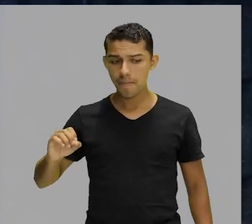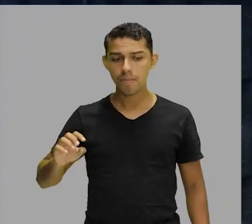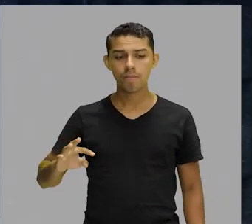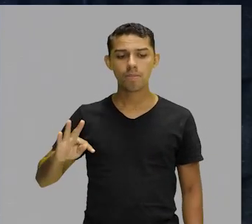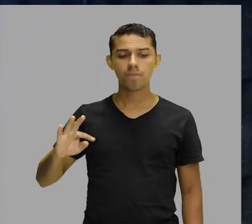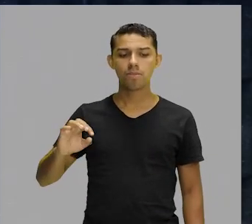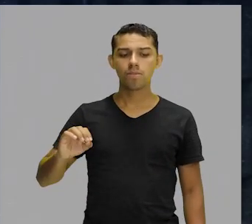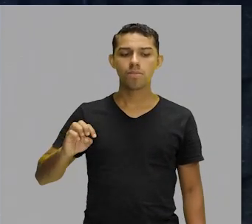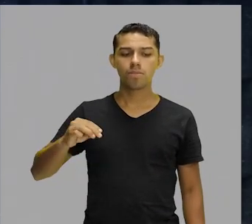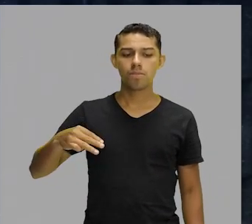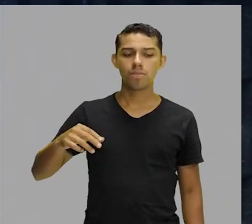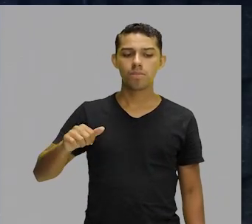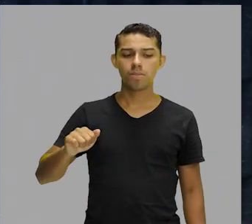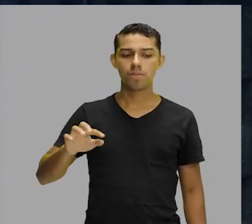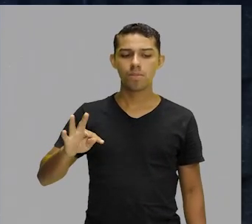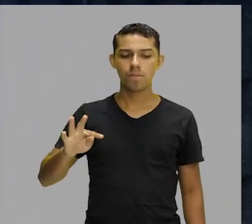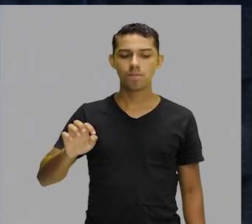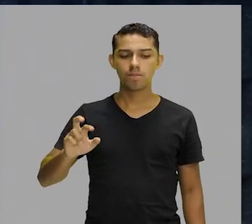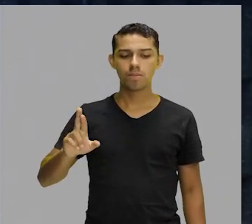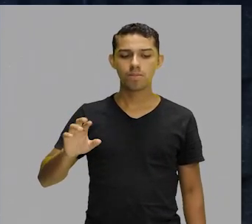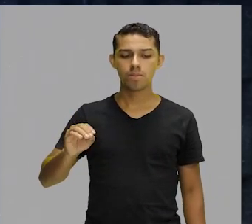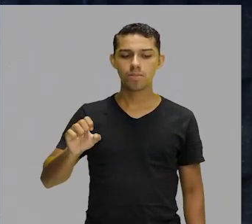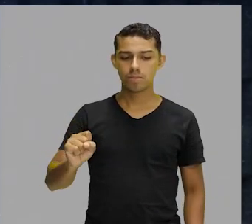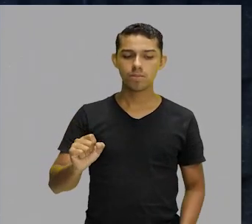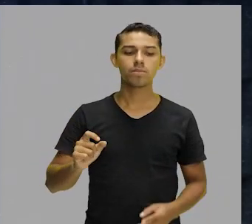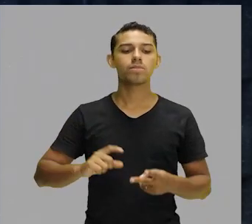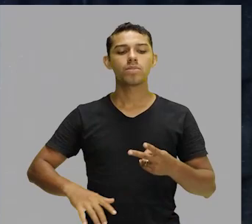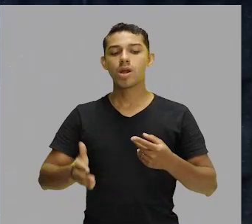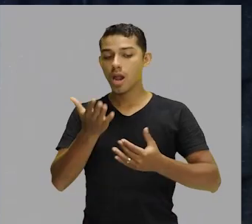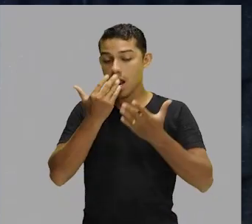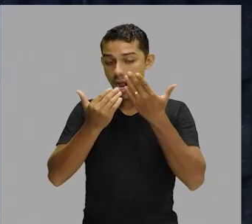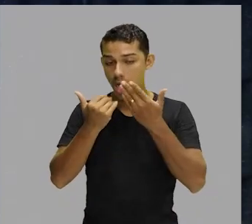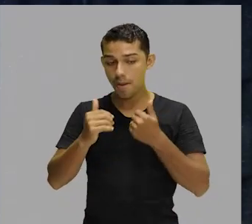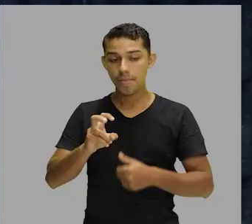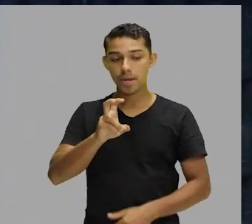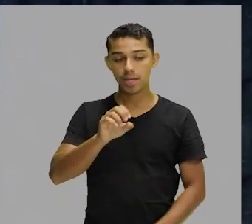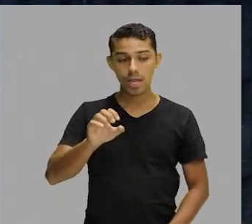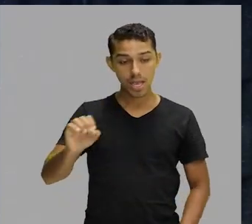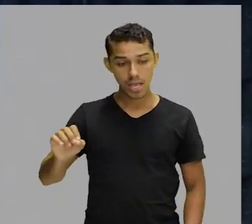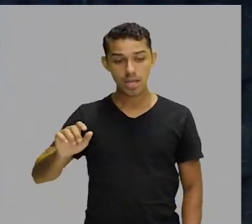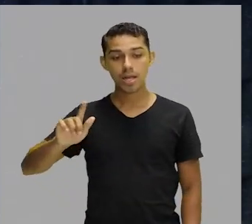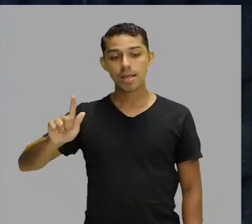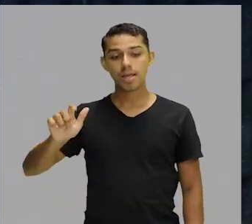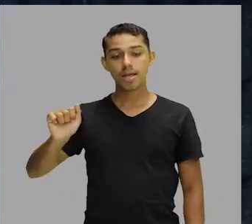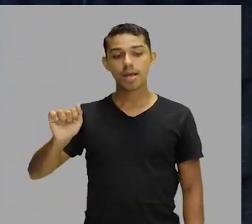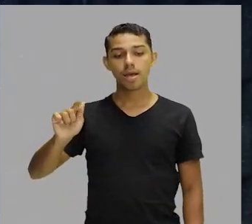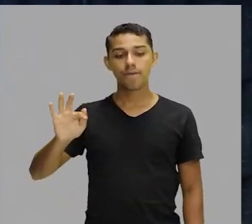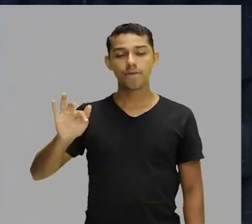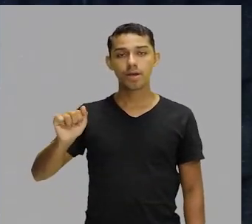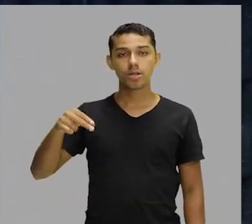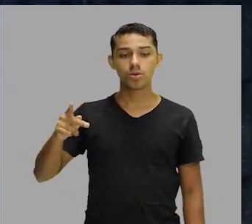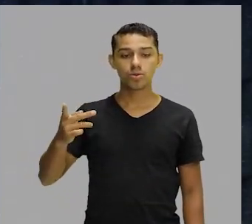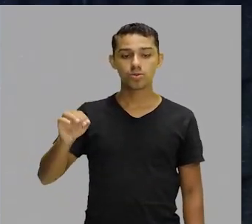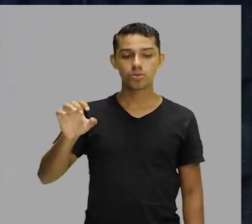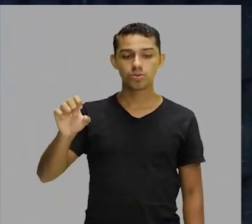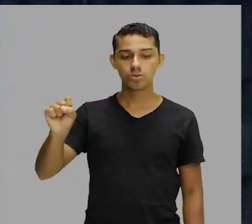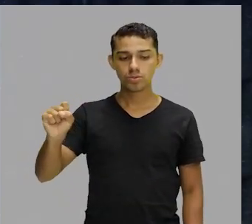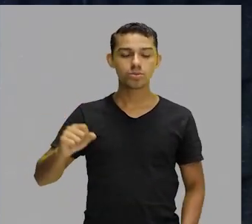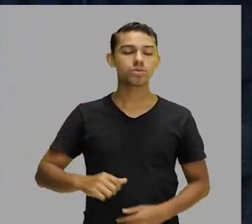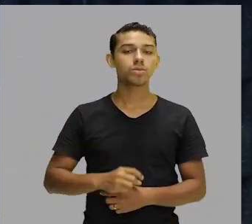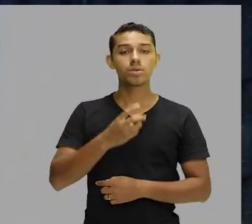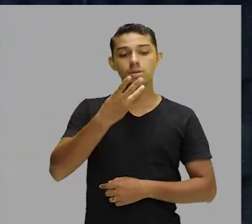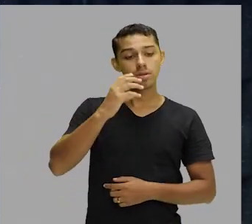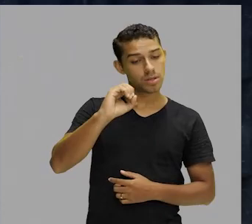estão servindo de alimento para 500 gafanhotos, que servem de alimento para 30 sapos, que servem